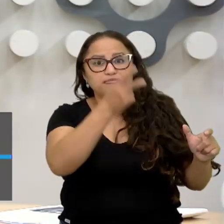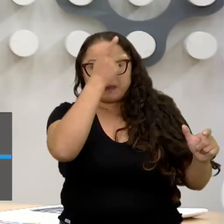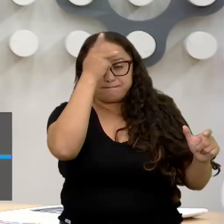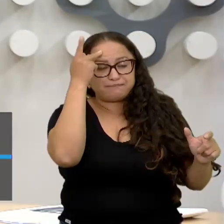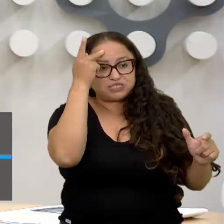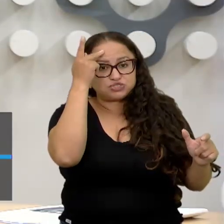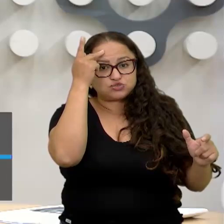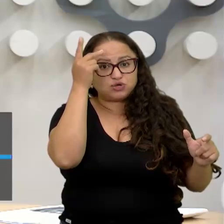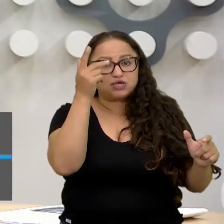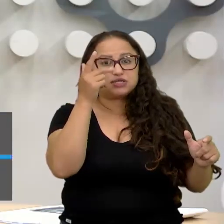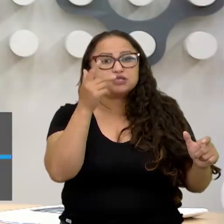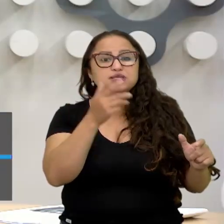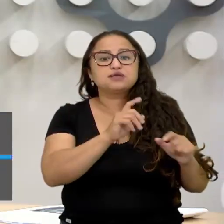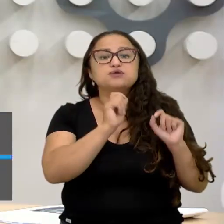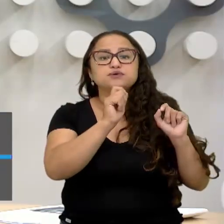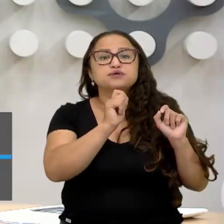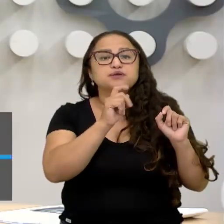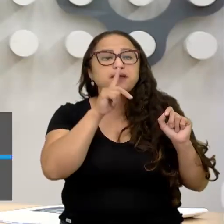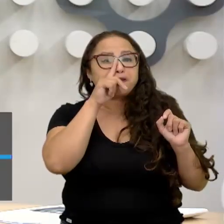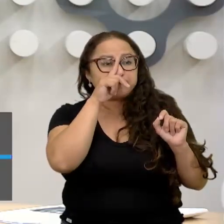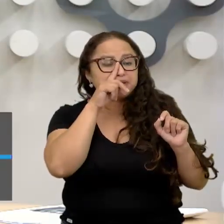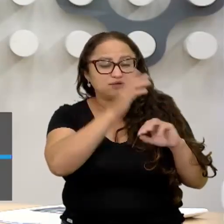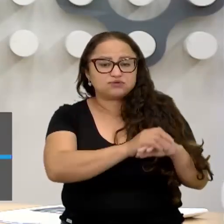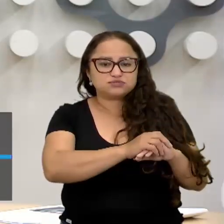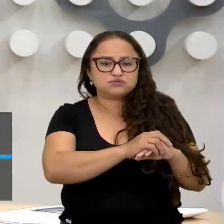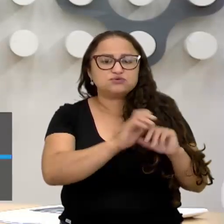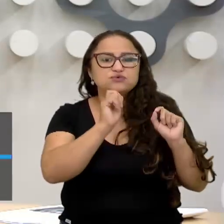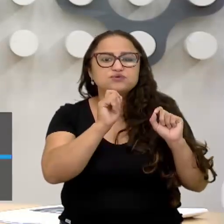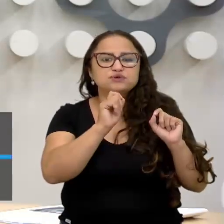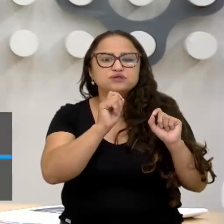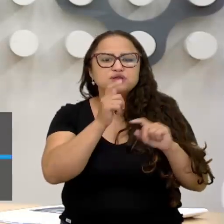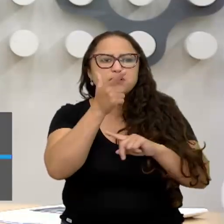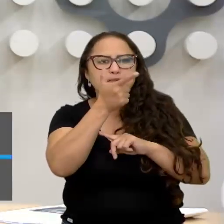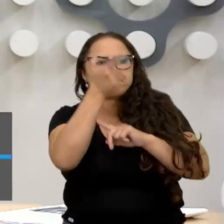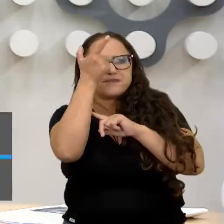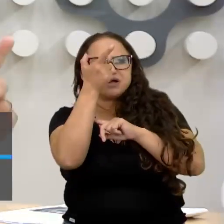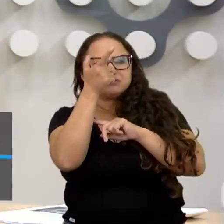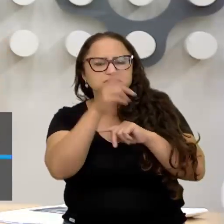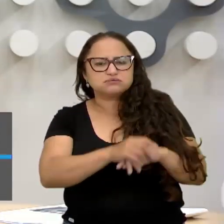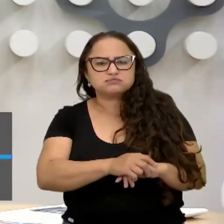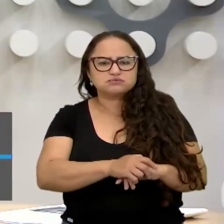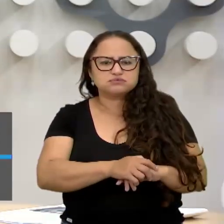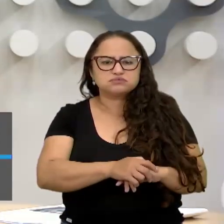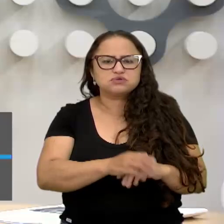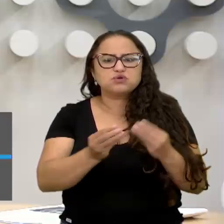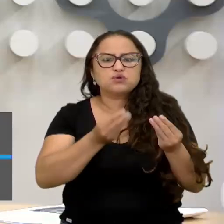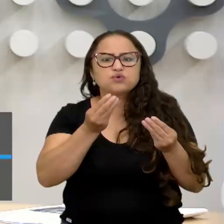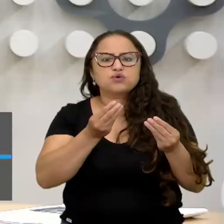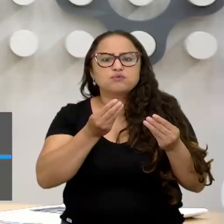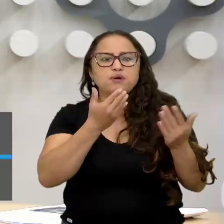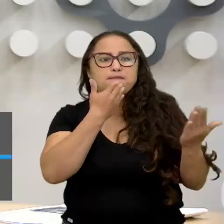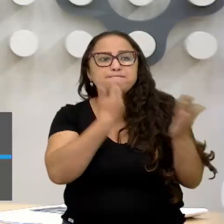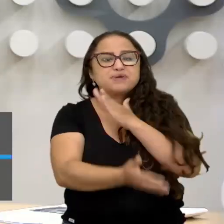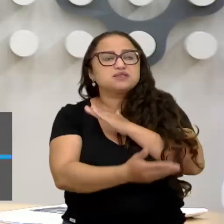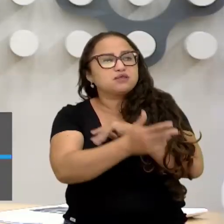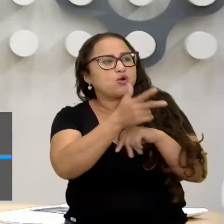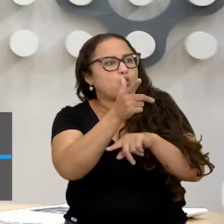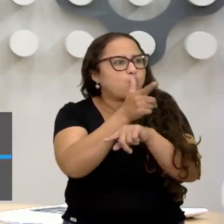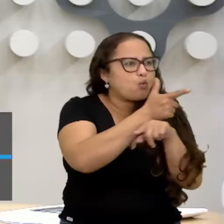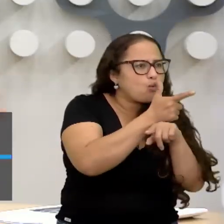emboscada. E morreu de quê? Uma ave bala. Olha a palavra difícil, uma ave bala. Tem sempre uma